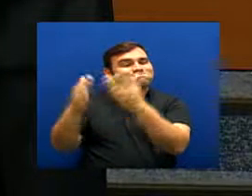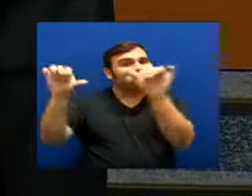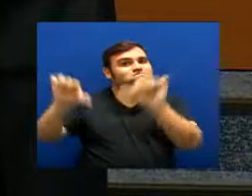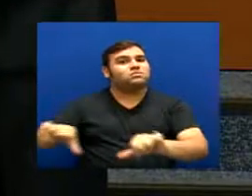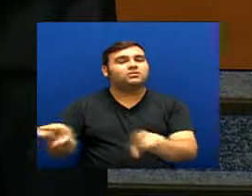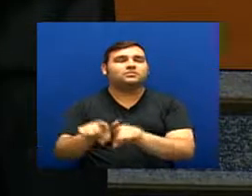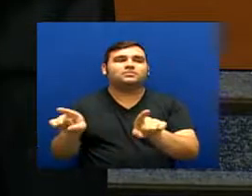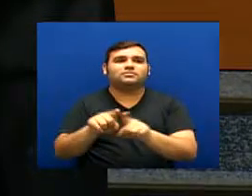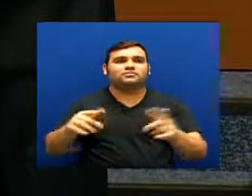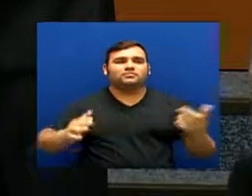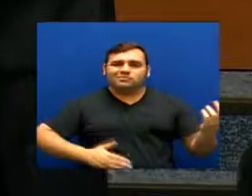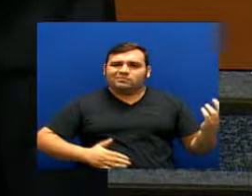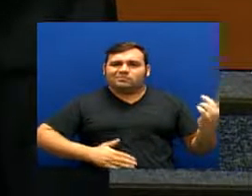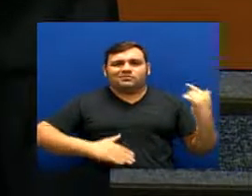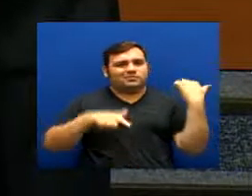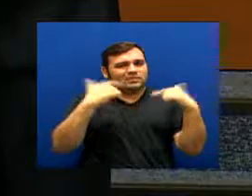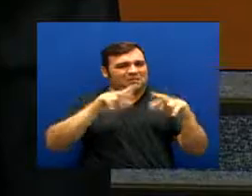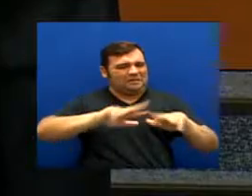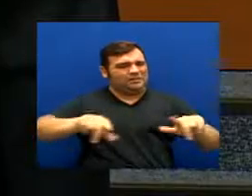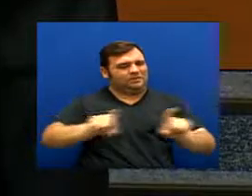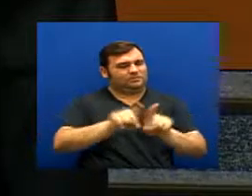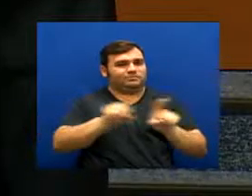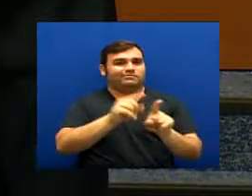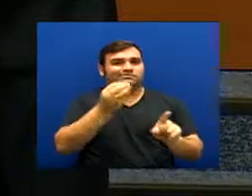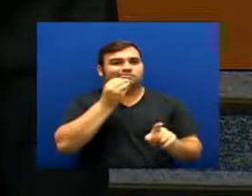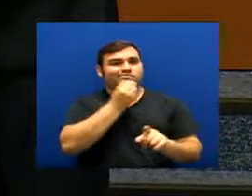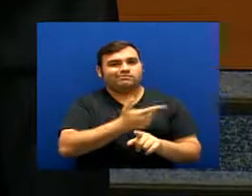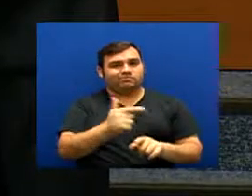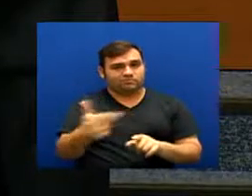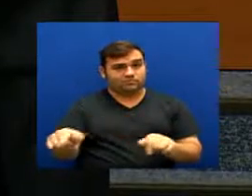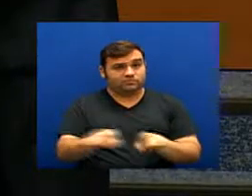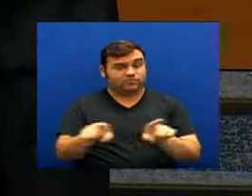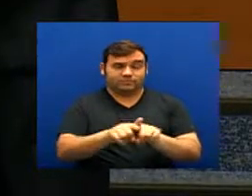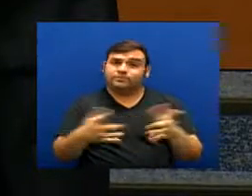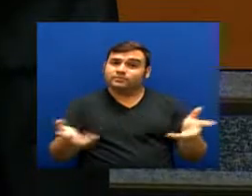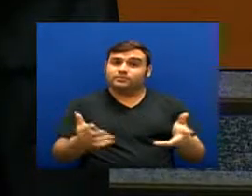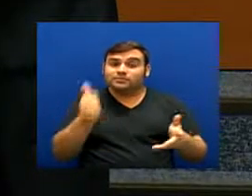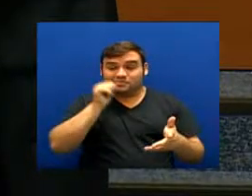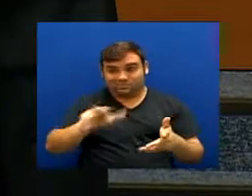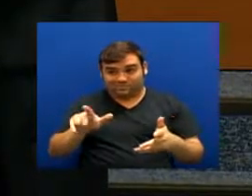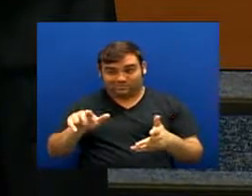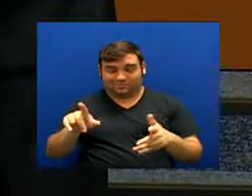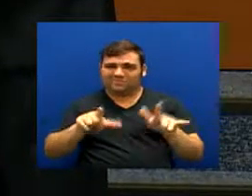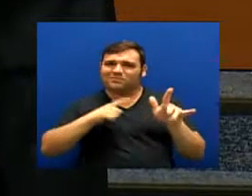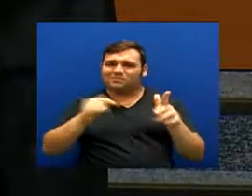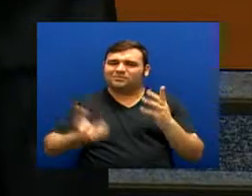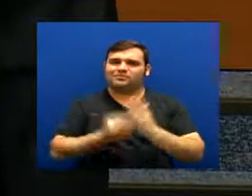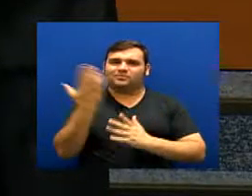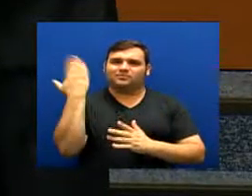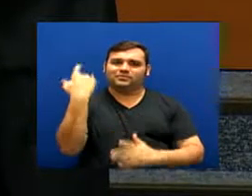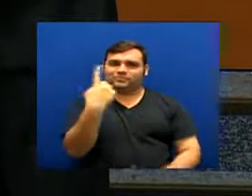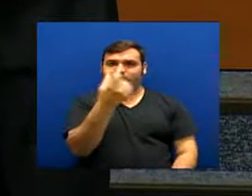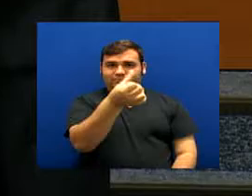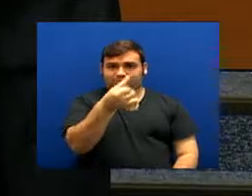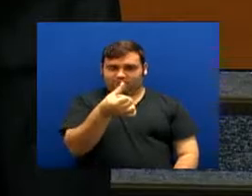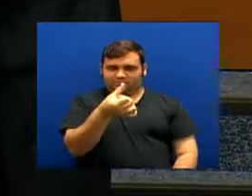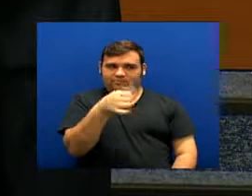né? Conseguimos, sim. É como diz em João, ele fala,